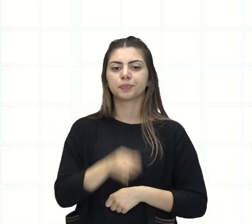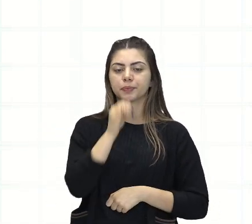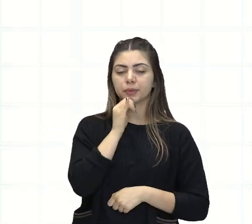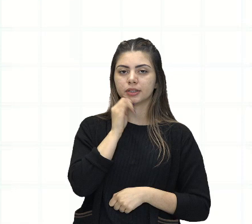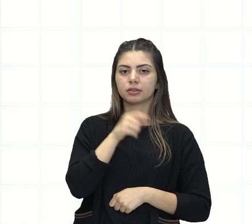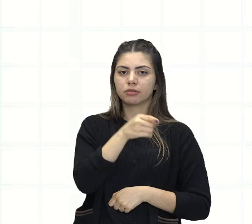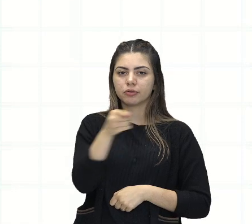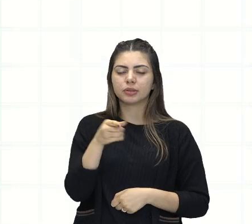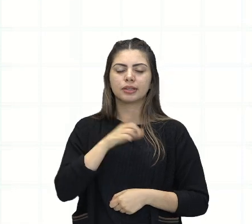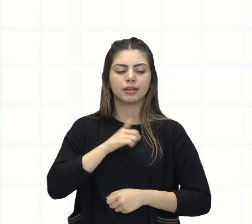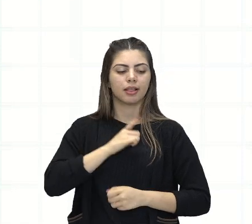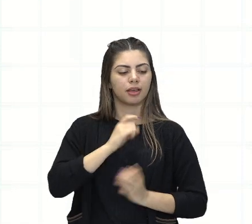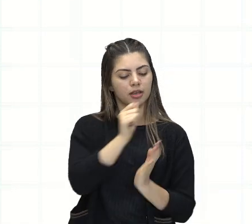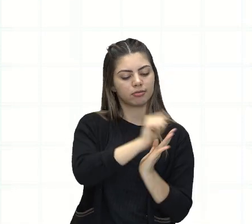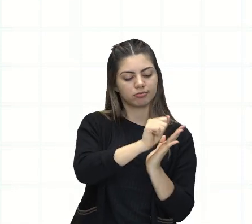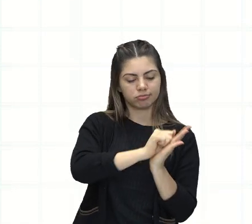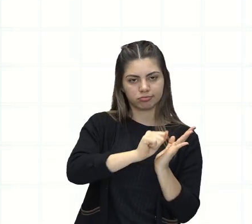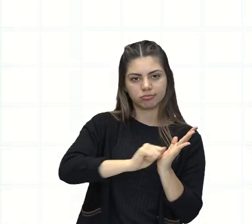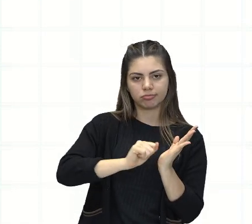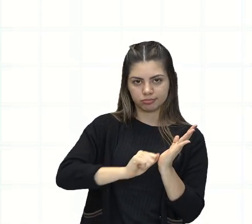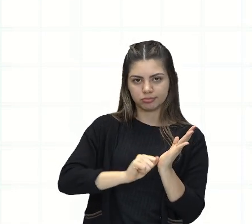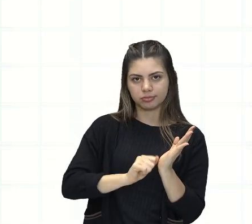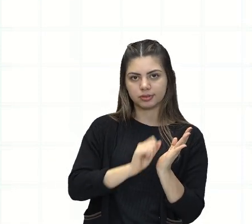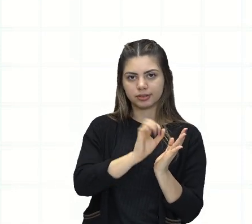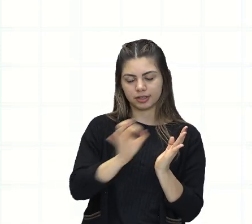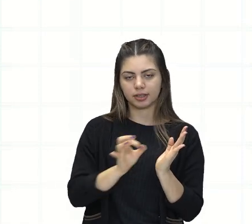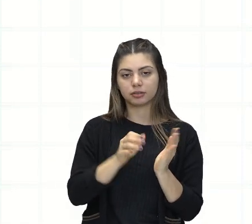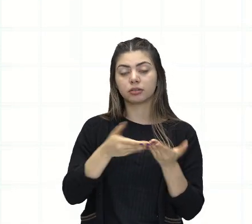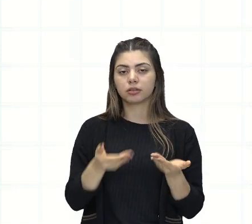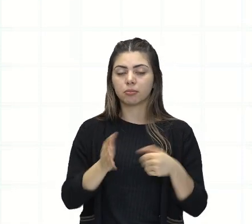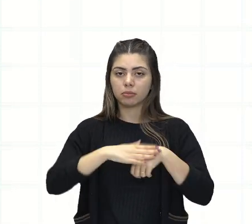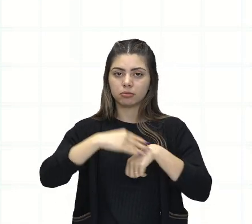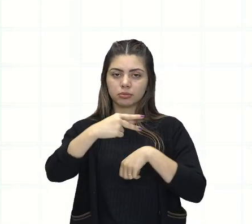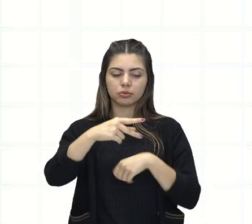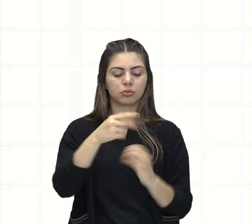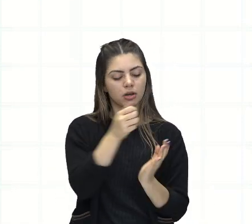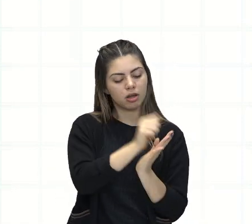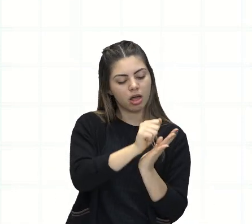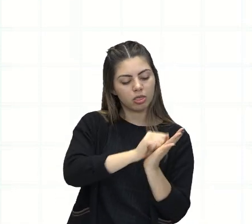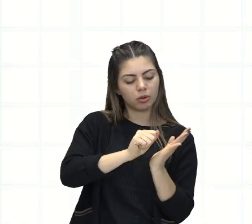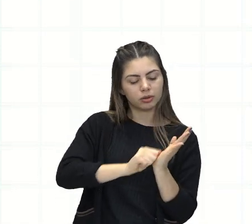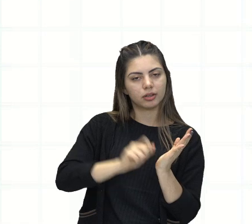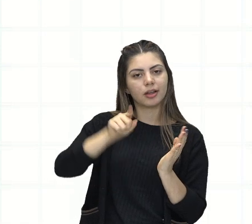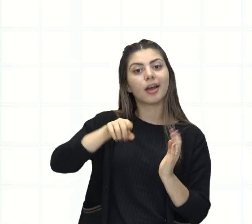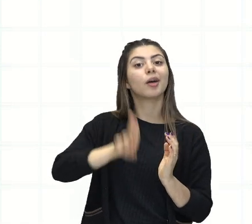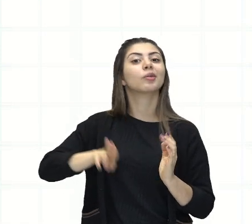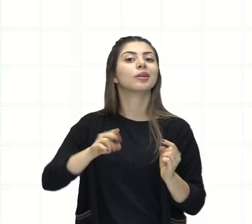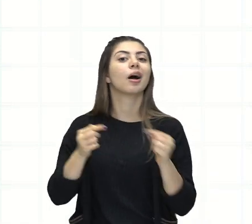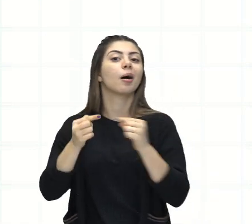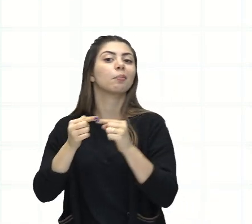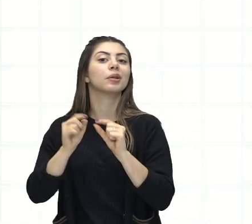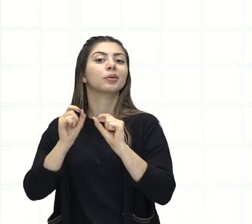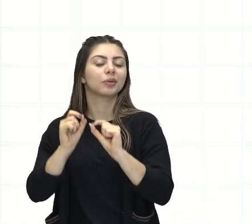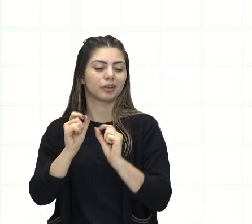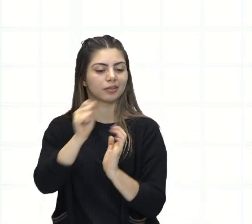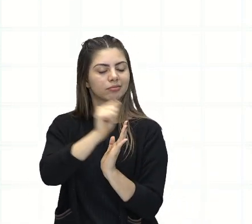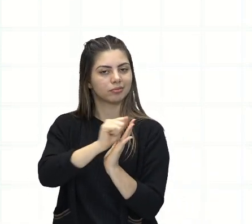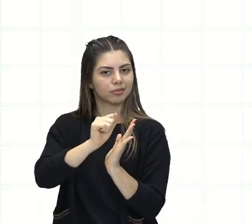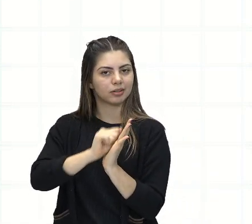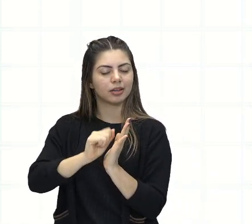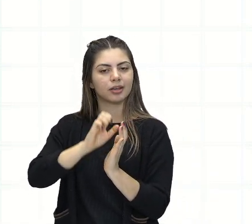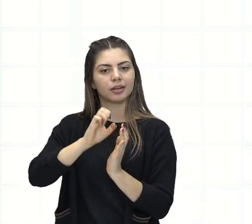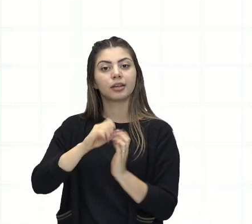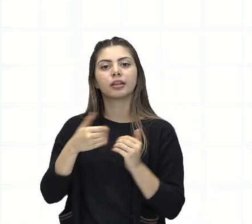está escrevendo, aí anotando, fazendo as anotações, você está utilizando a escrita. Então,